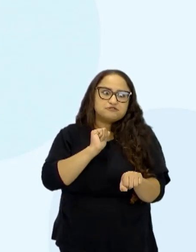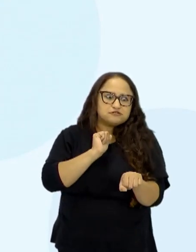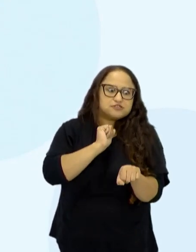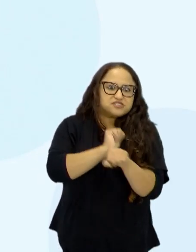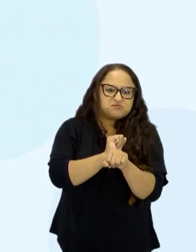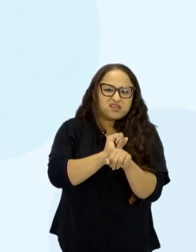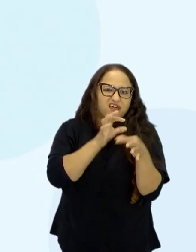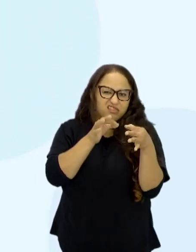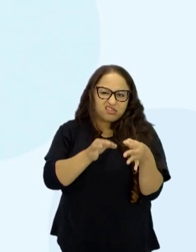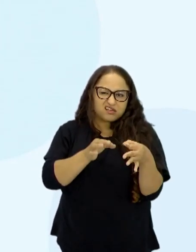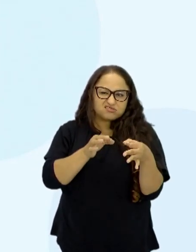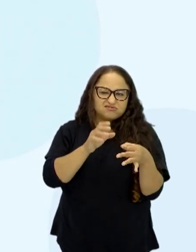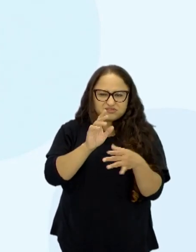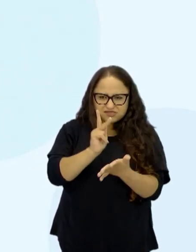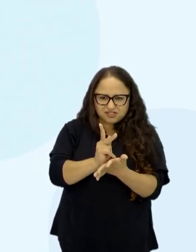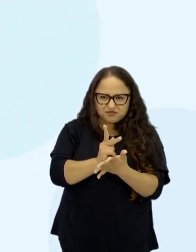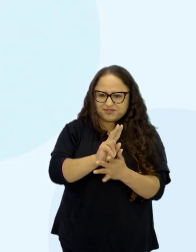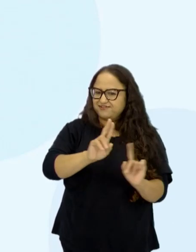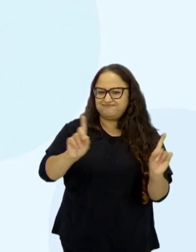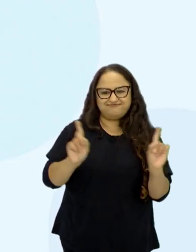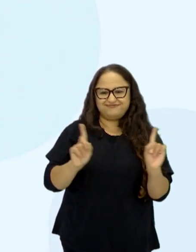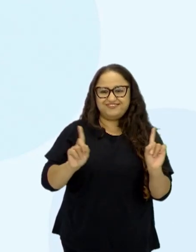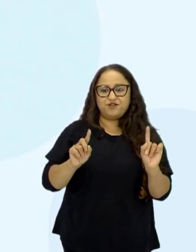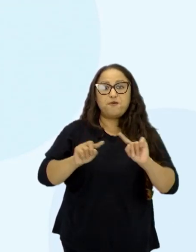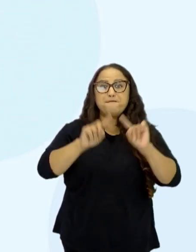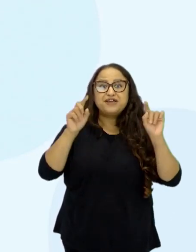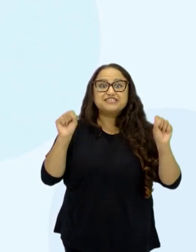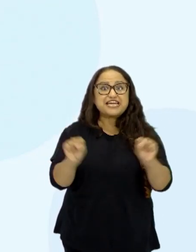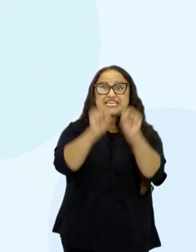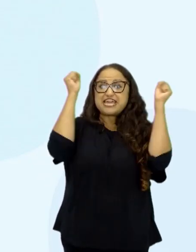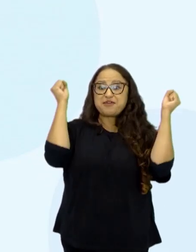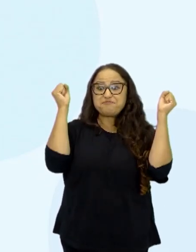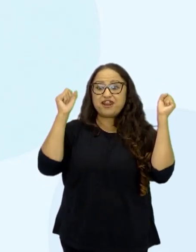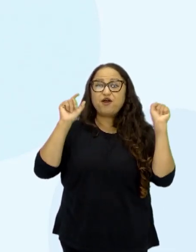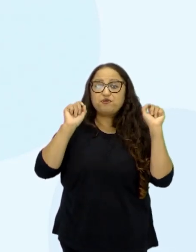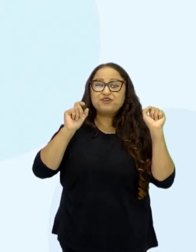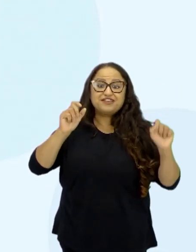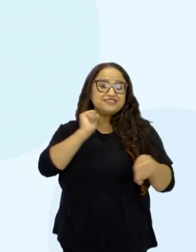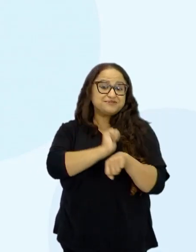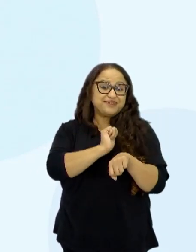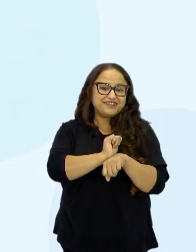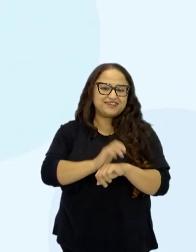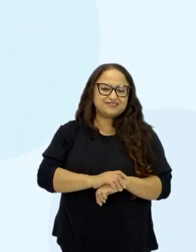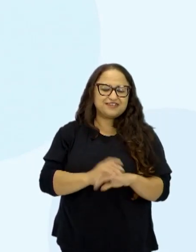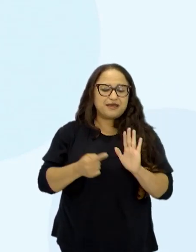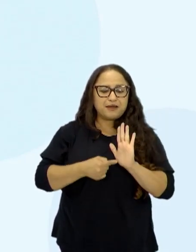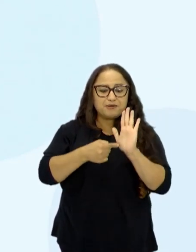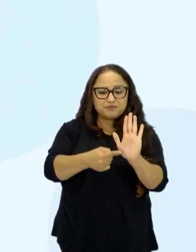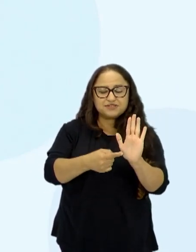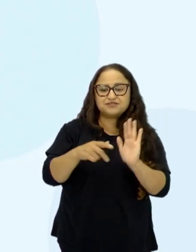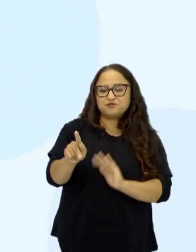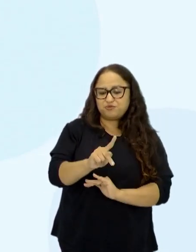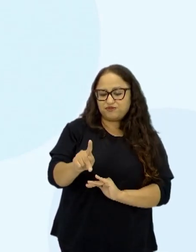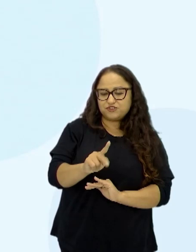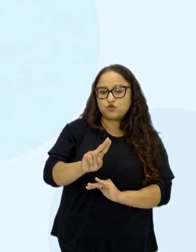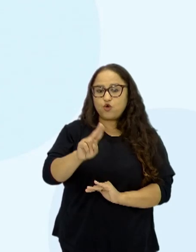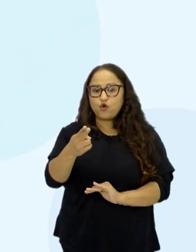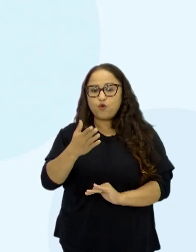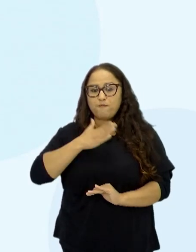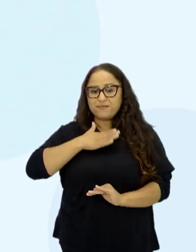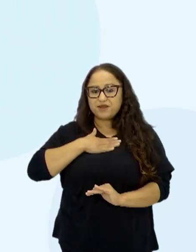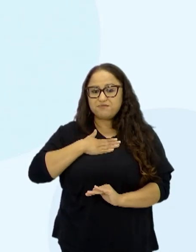história original, tá? Ilustre esse desfecho por meio de desenho físico ou digital, apresente a sua professora ou professor e mande para mim